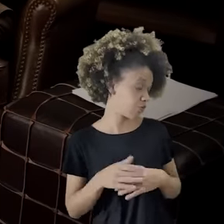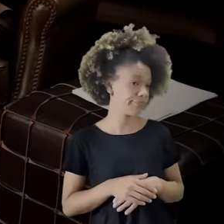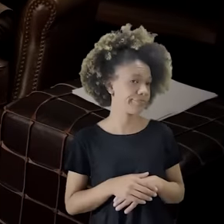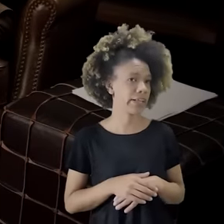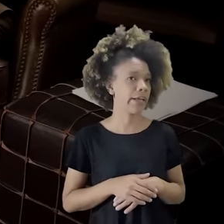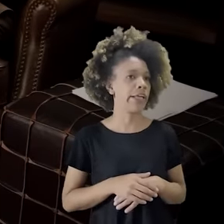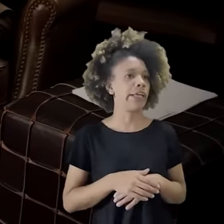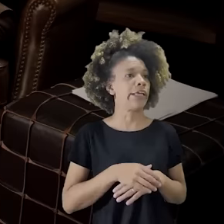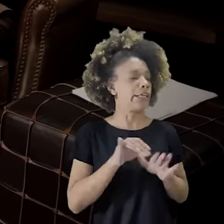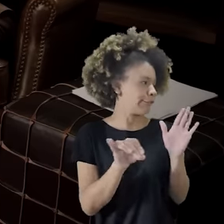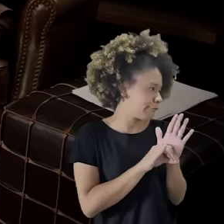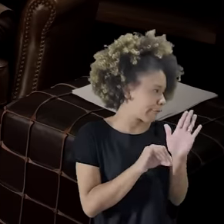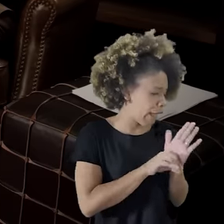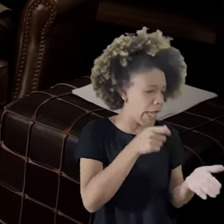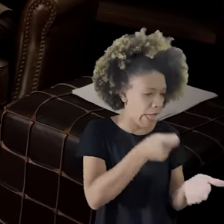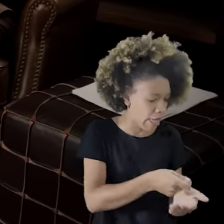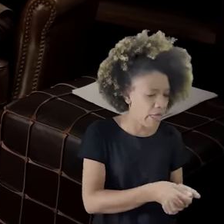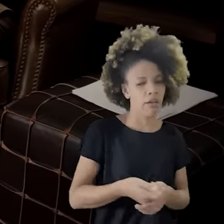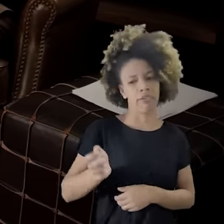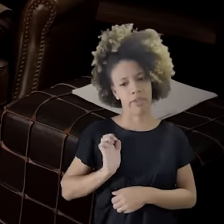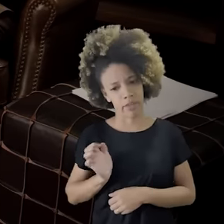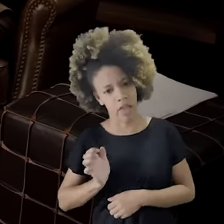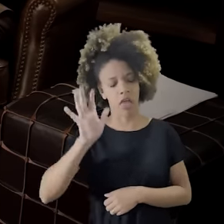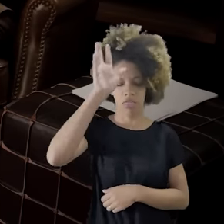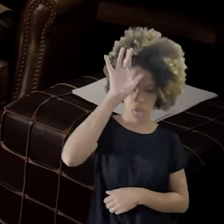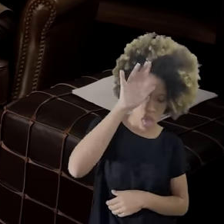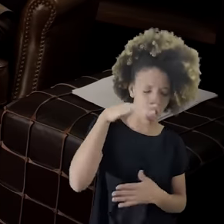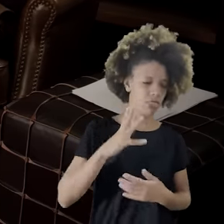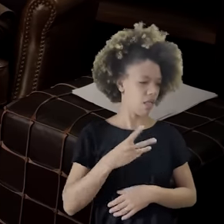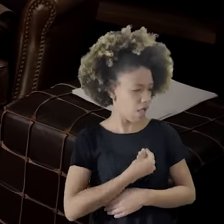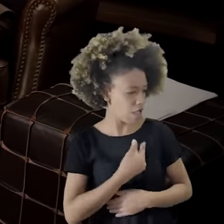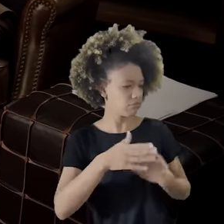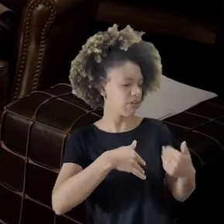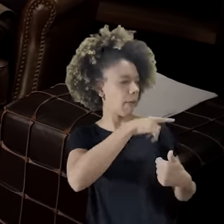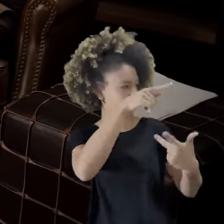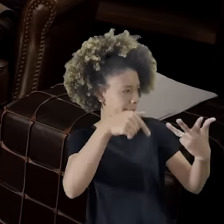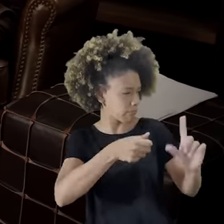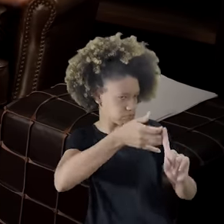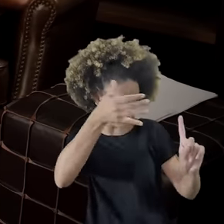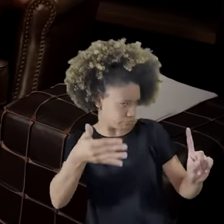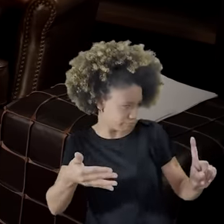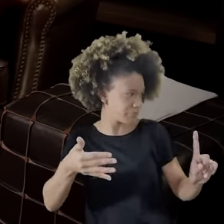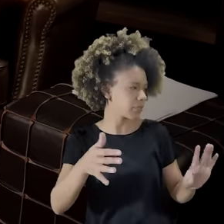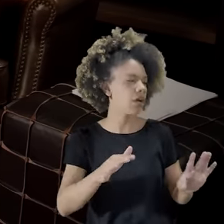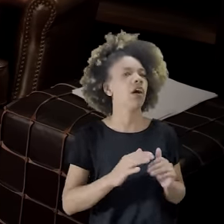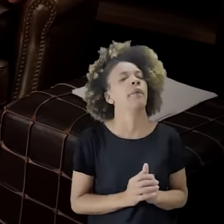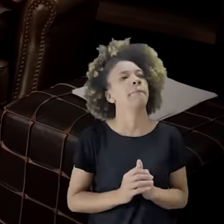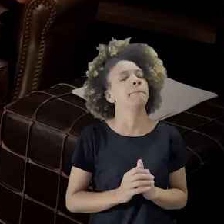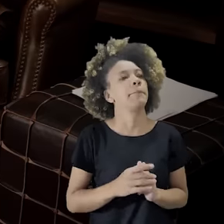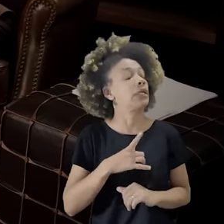do identitarismo né que é gay que é Trans quer né são várias pautas né de minoria